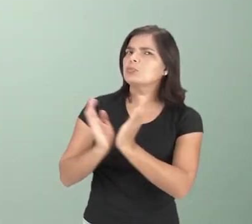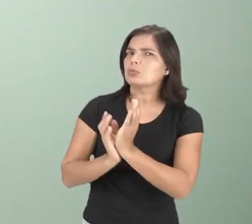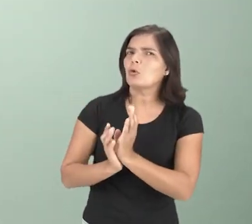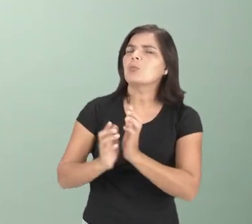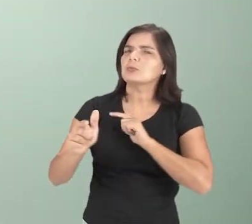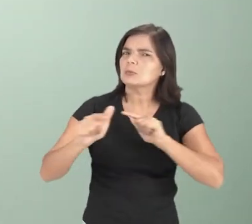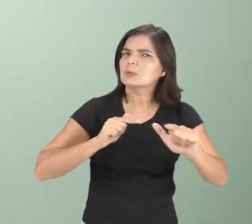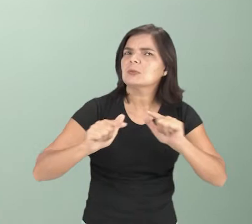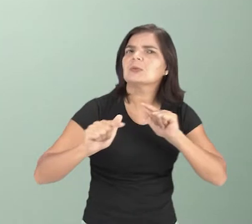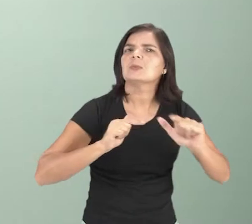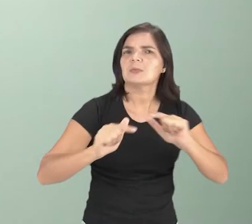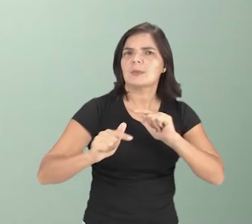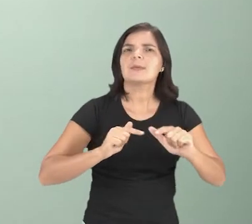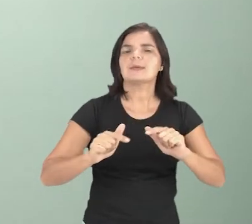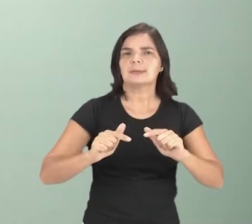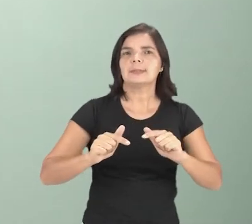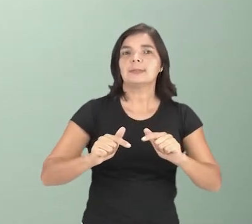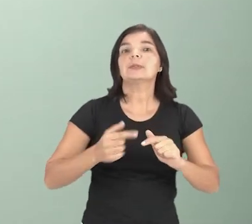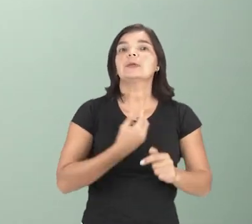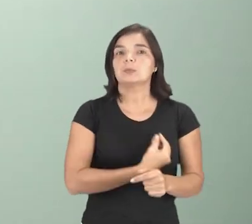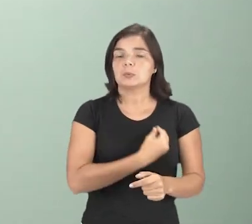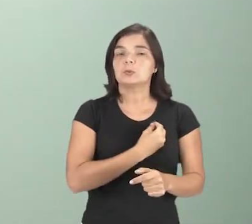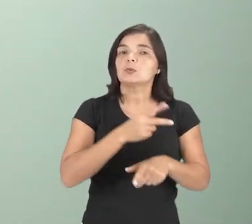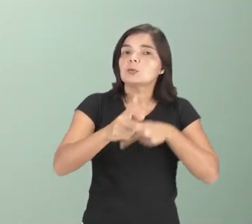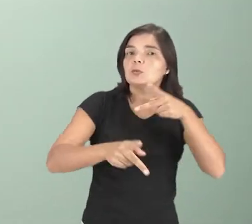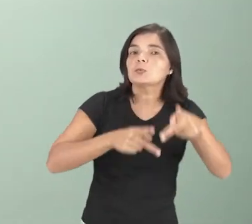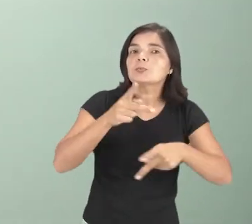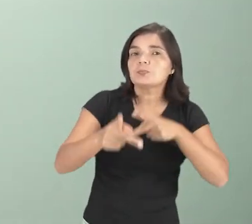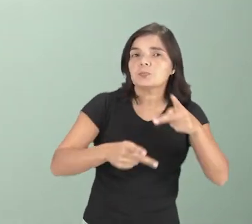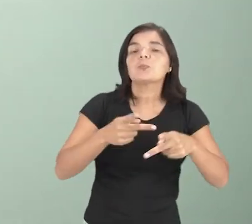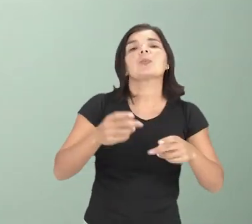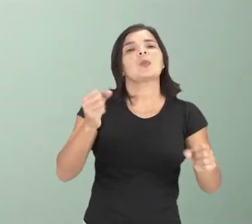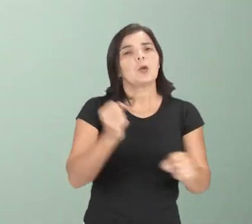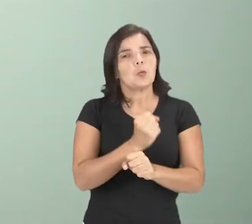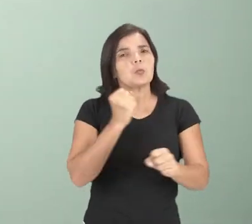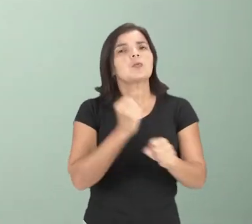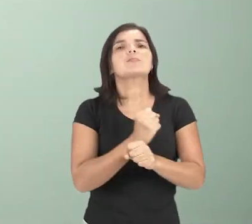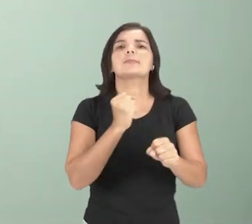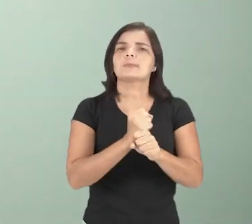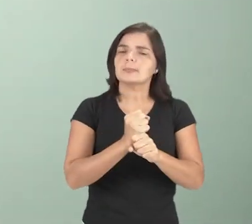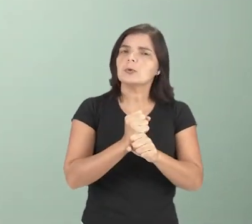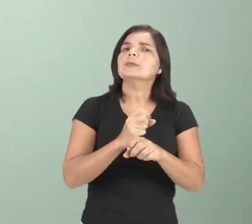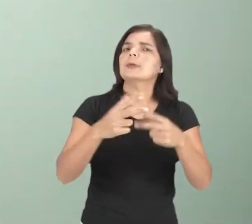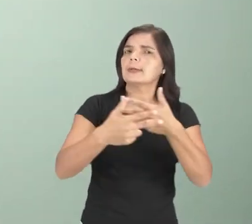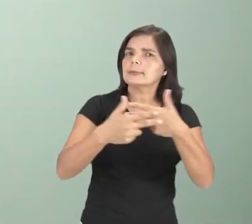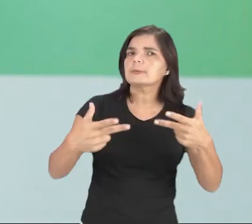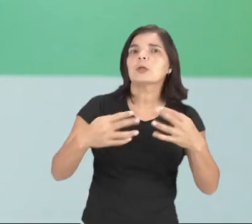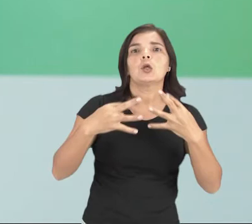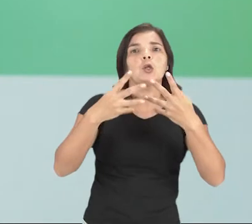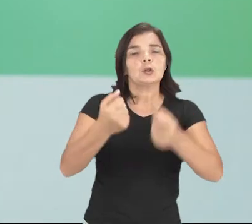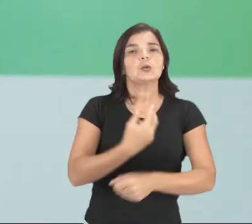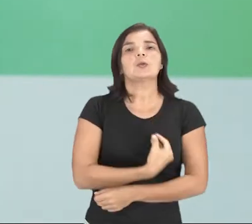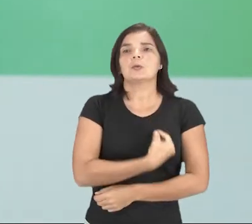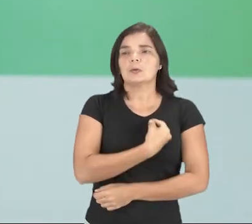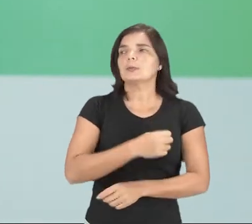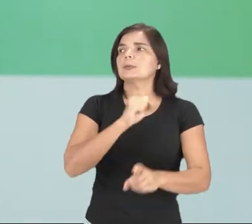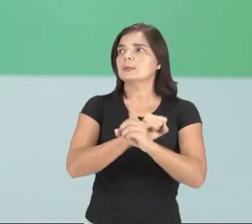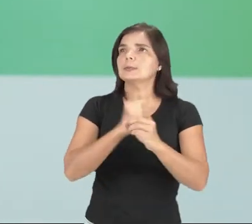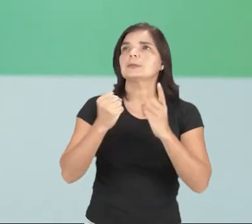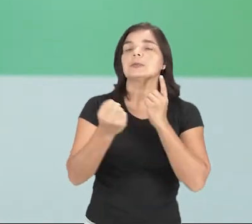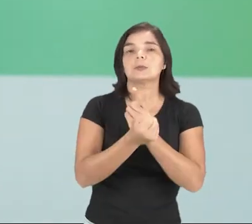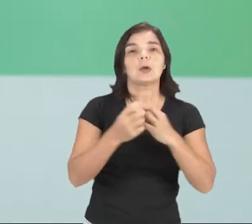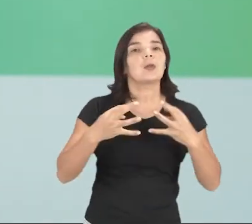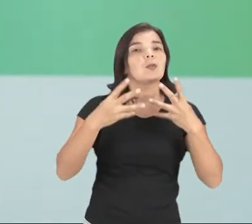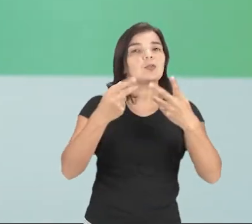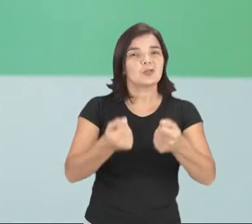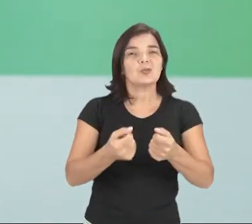do operariado, desse sujeito, dessa população que constrói o nosso progresso, que constrói toda a nossa vida na sociedade. E